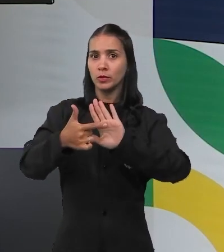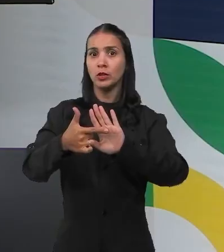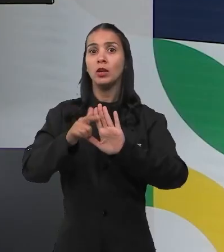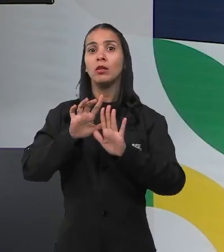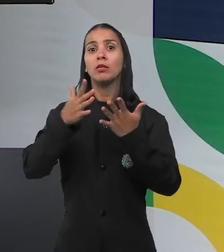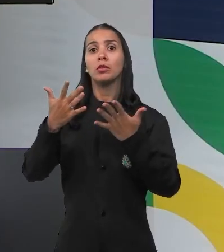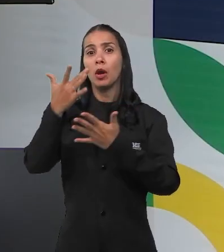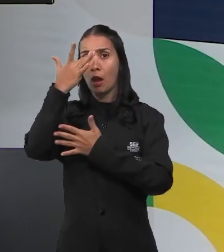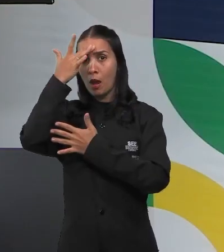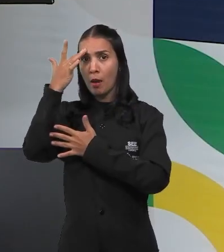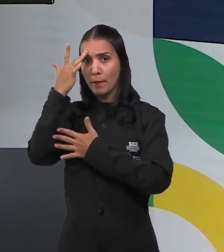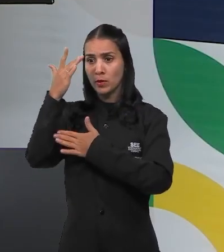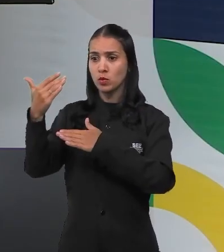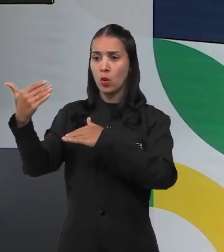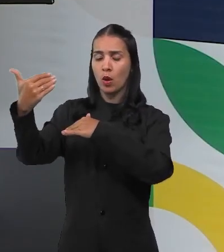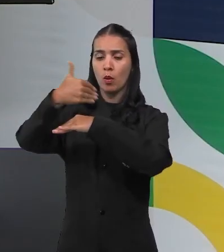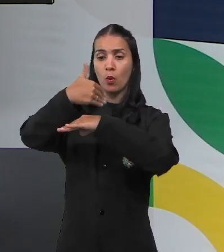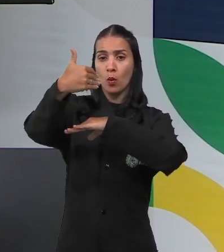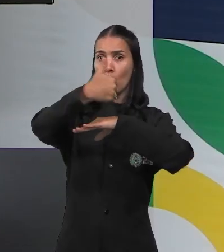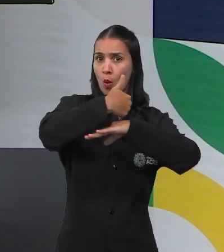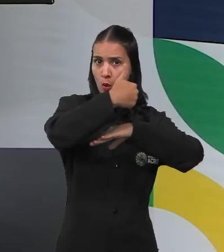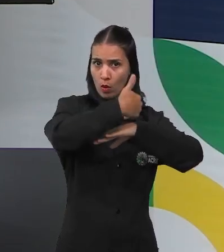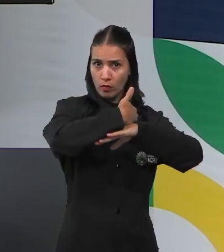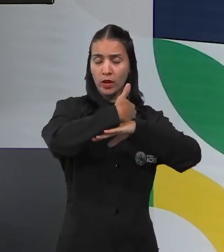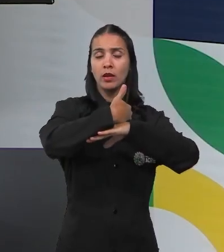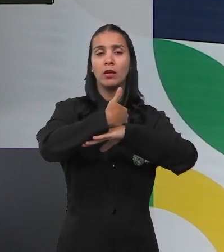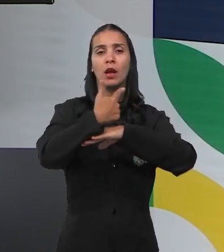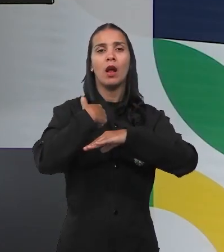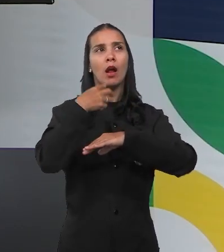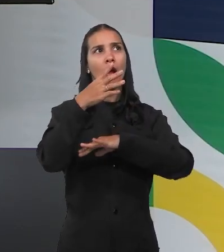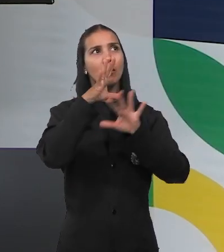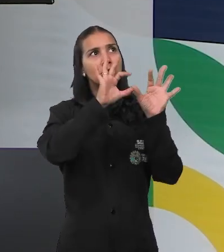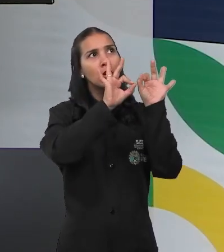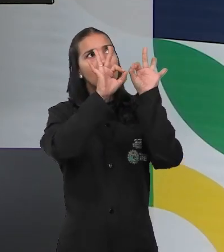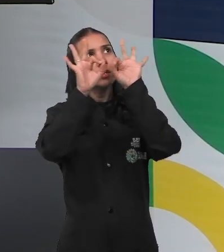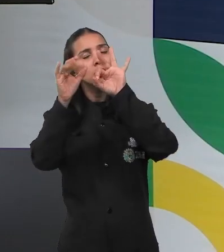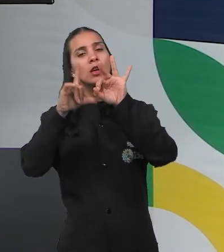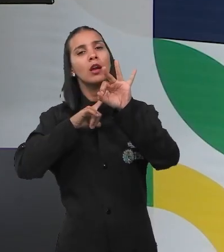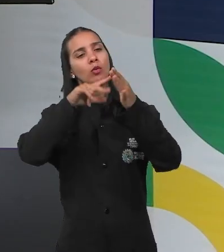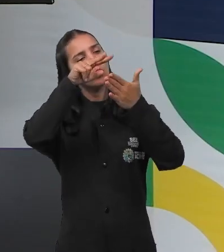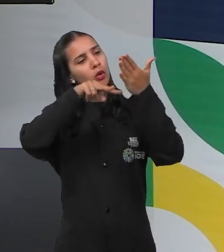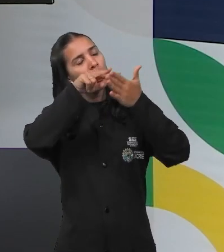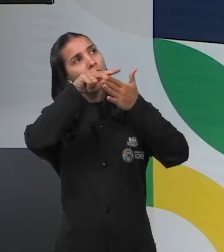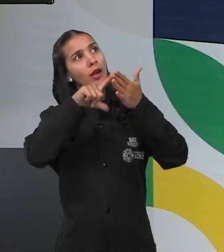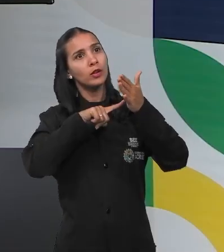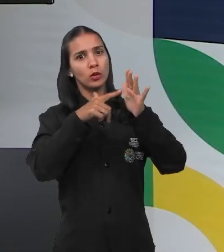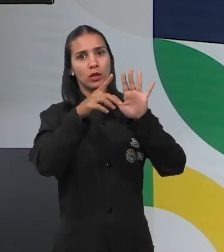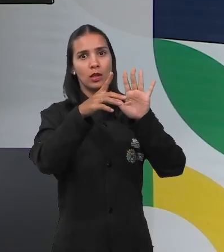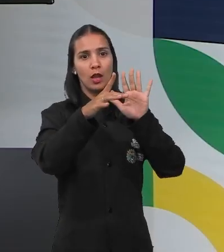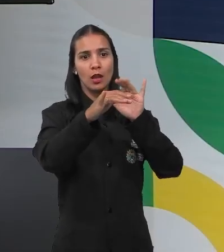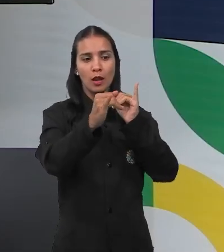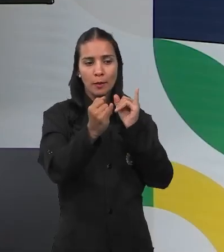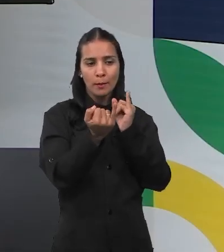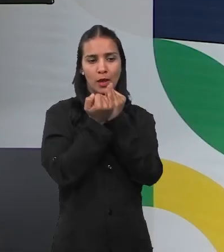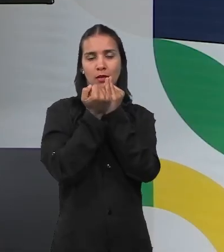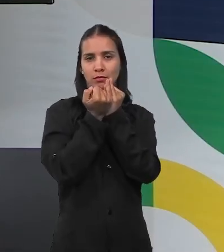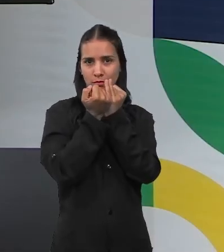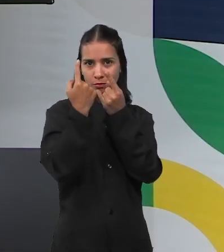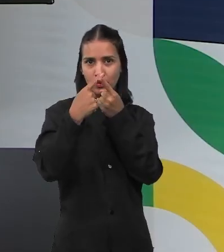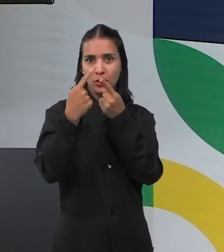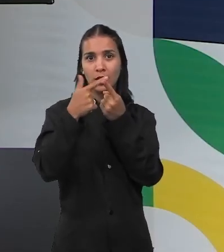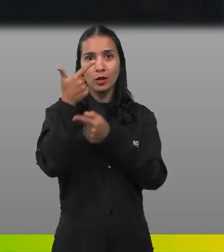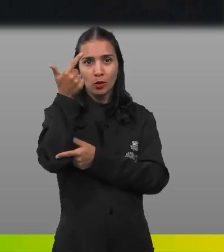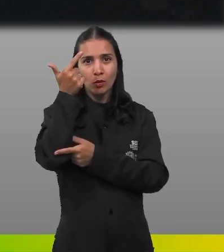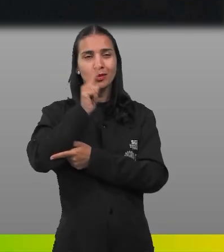imersão dentro da obra. Então, essa tecnologia ela traz esses benefícios também, né, essas